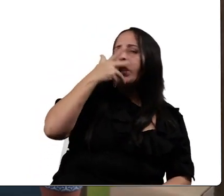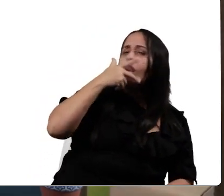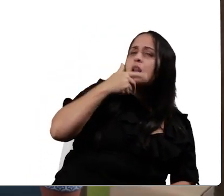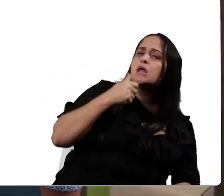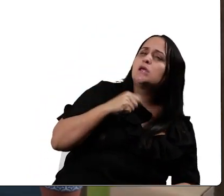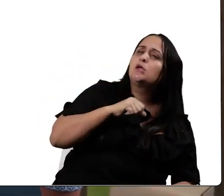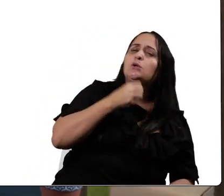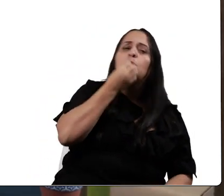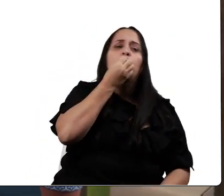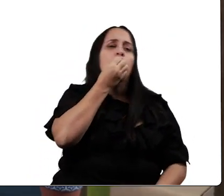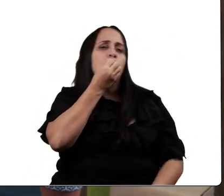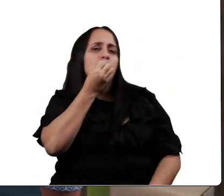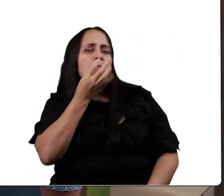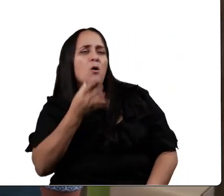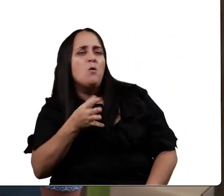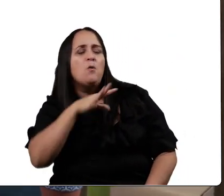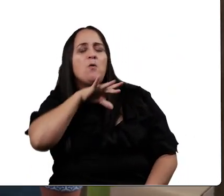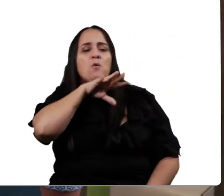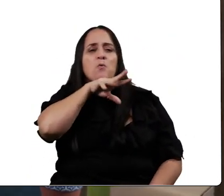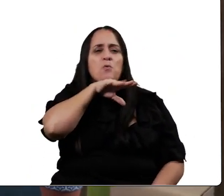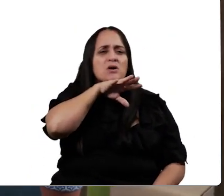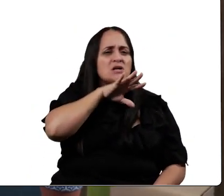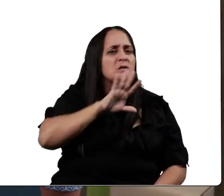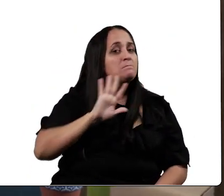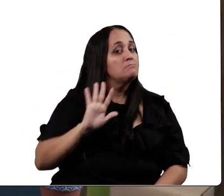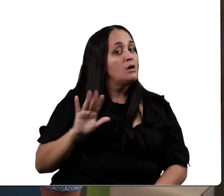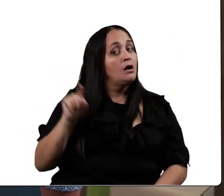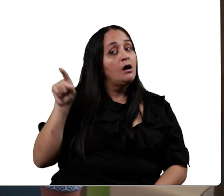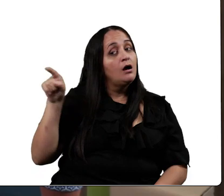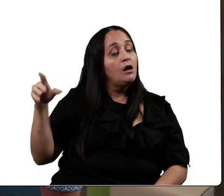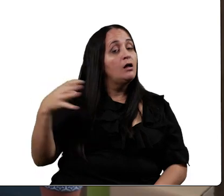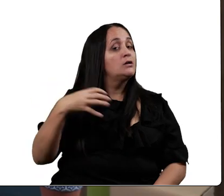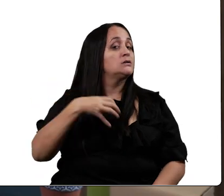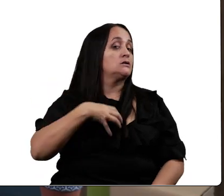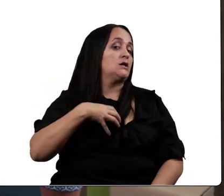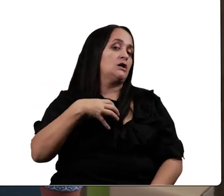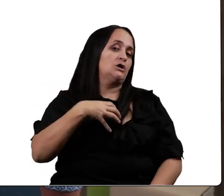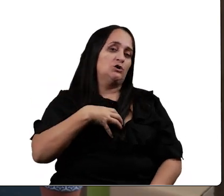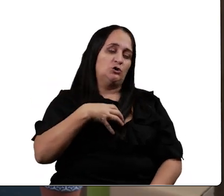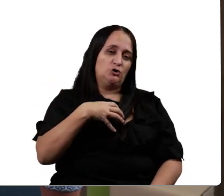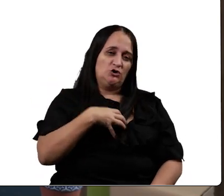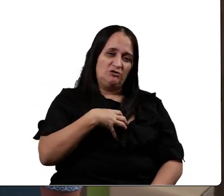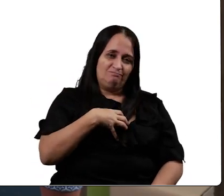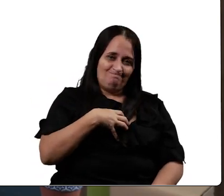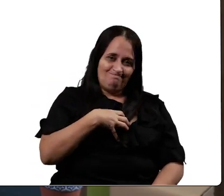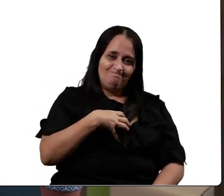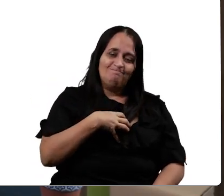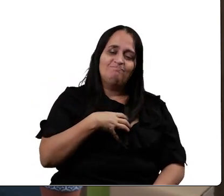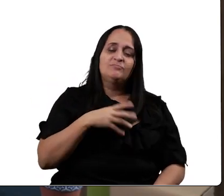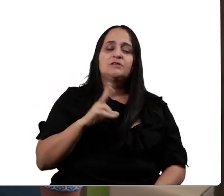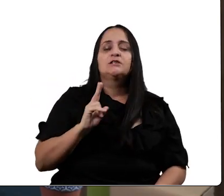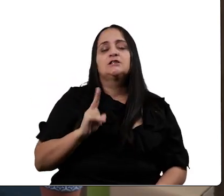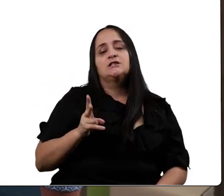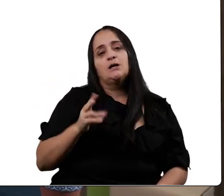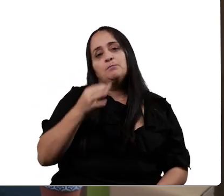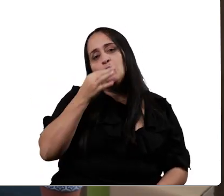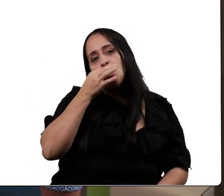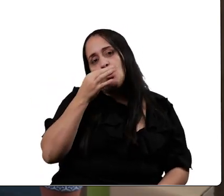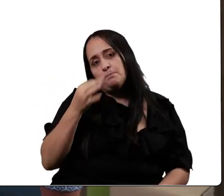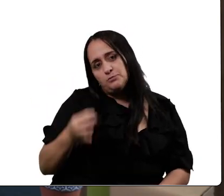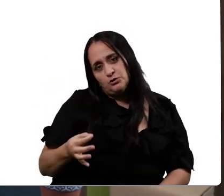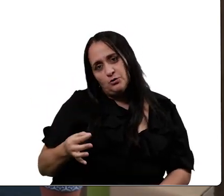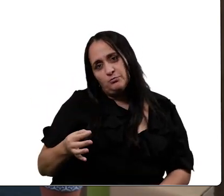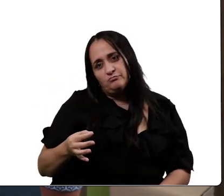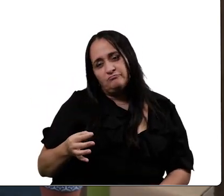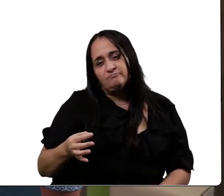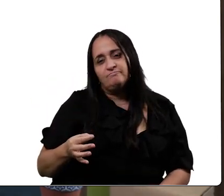ruim, coisas relacionadas ao sentimento dela em relação ao que aconteceu, sempre vai ser opinião,